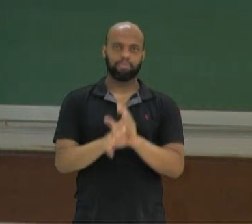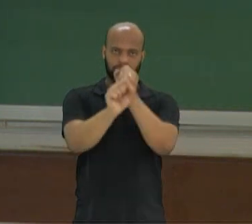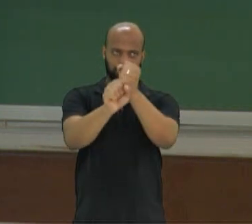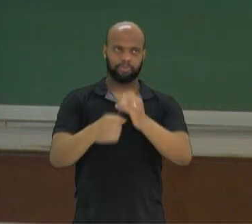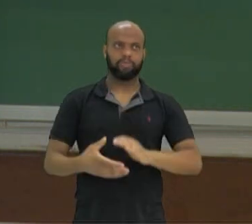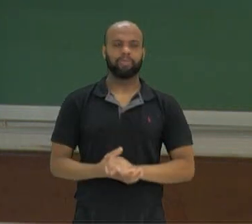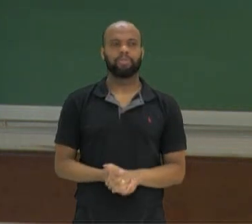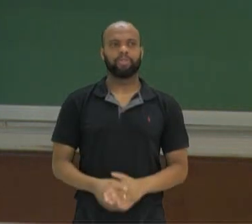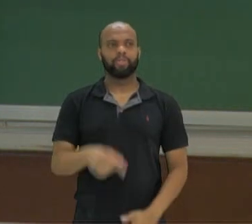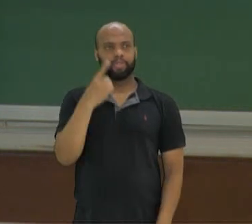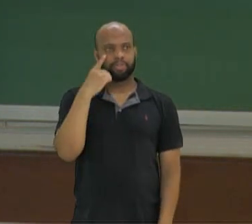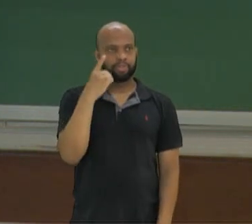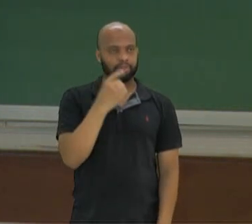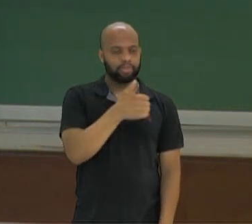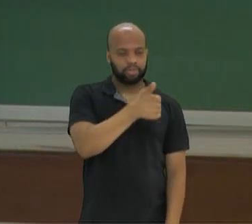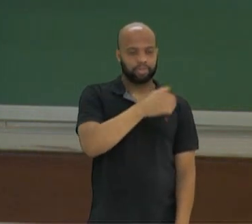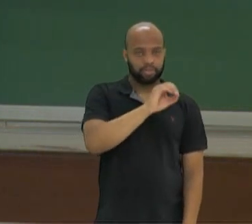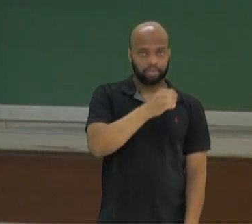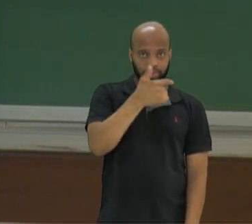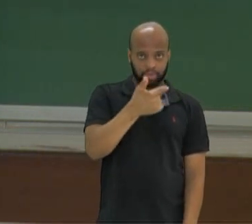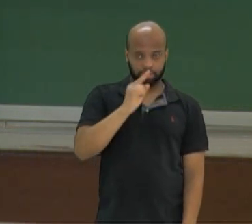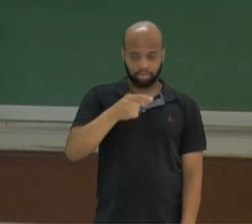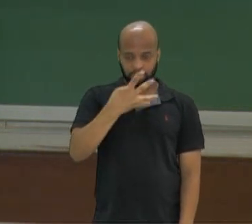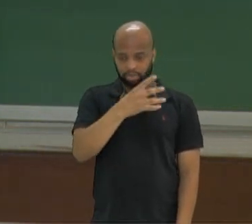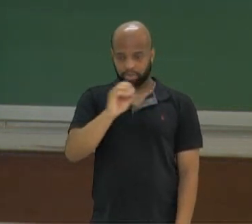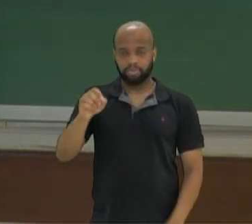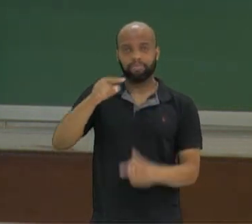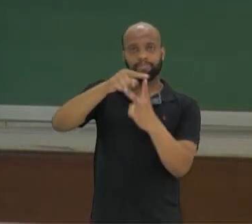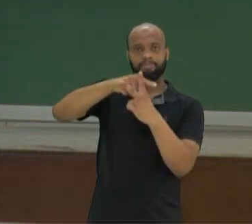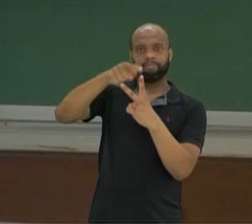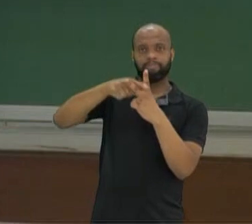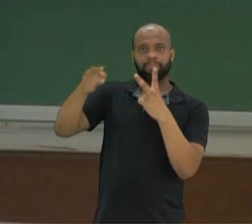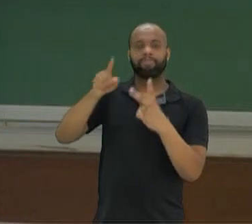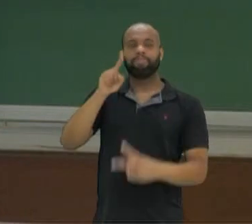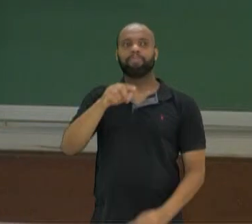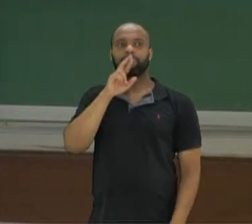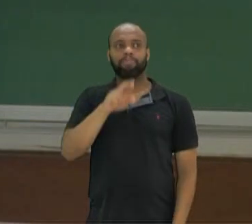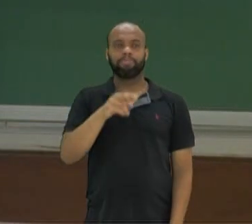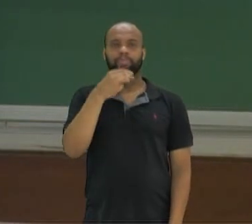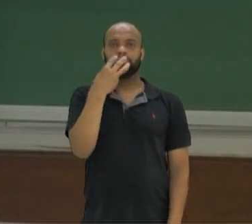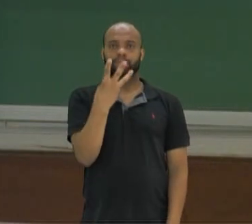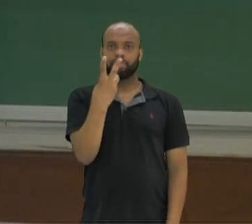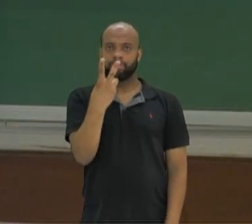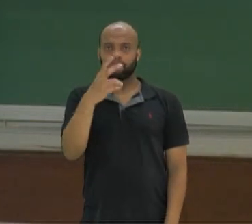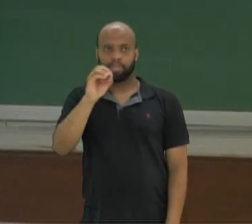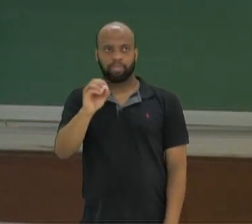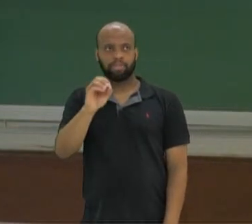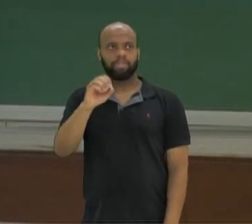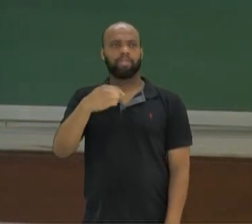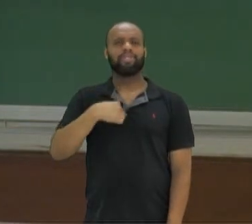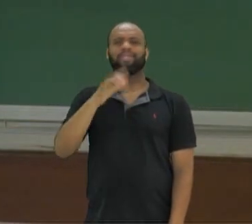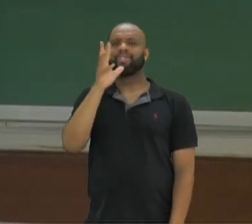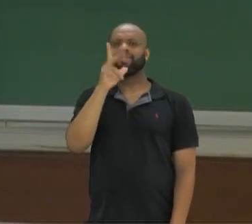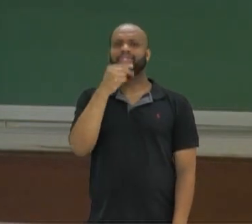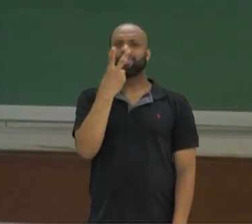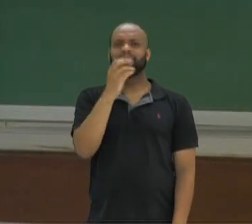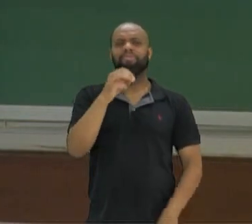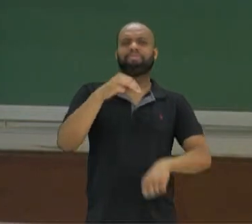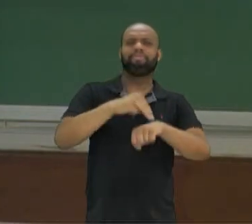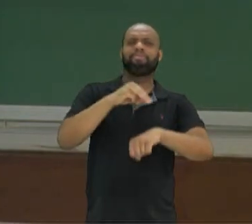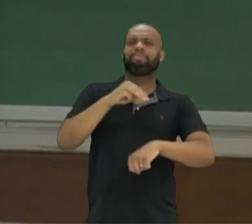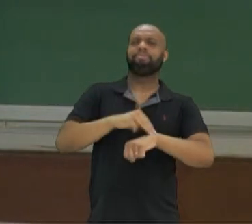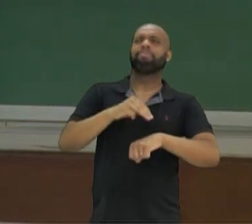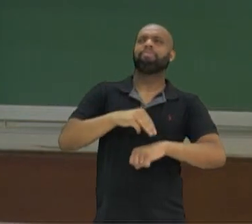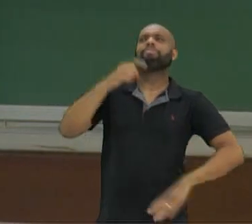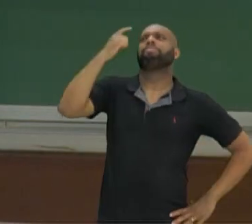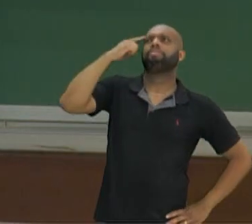olha, 102.400, a raiz quadrada é 320. Professor, eu ia demorar uns 20 minutos lá no exercício